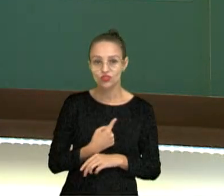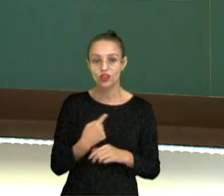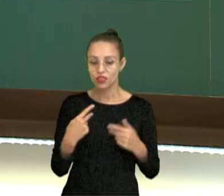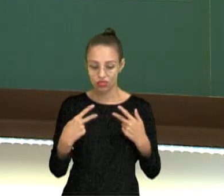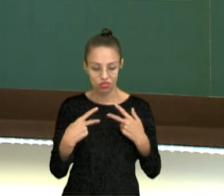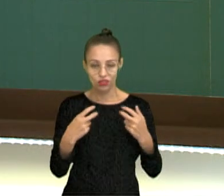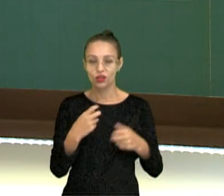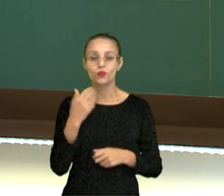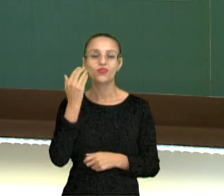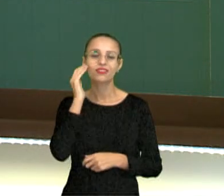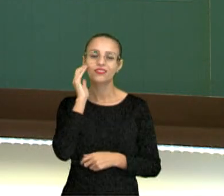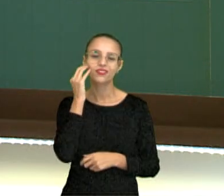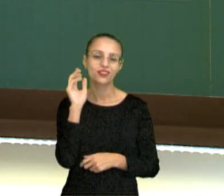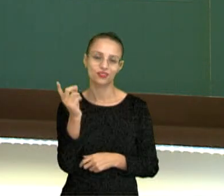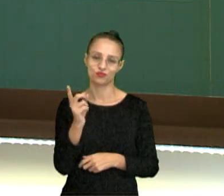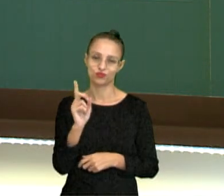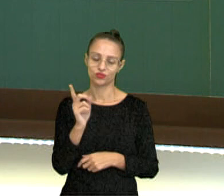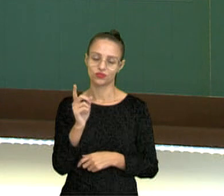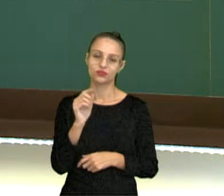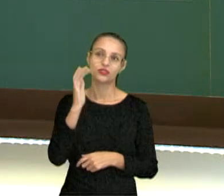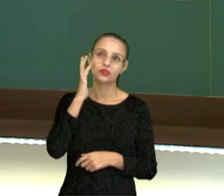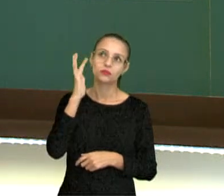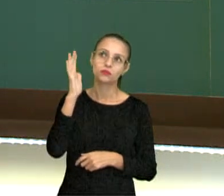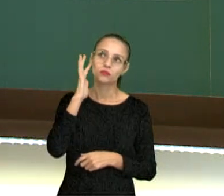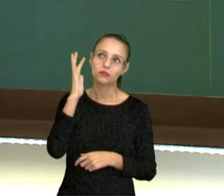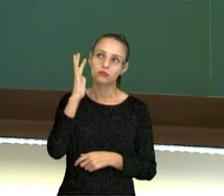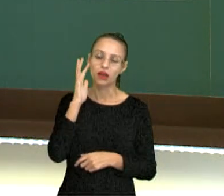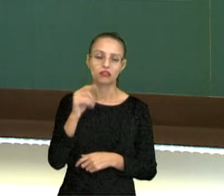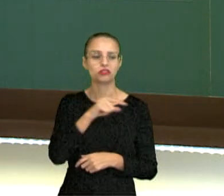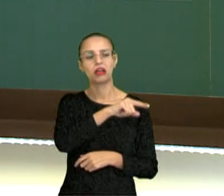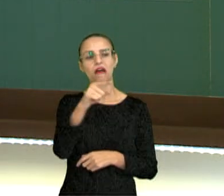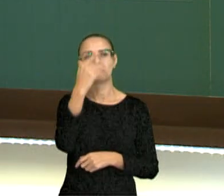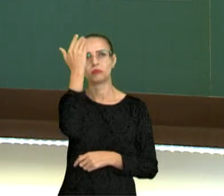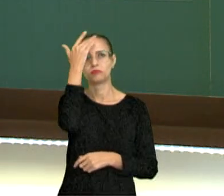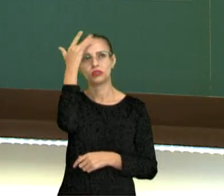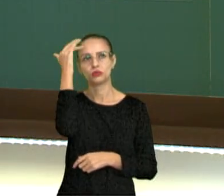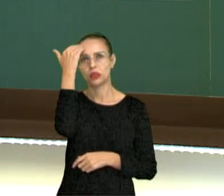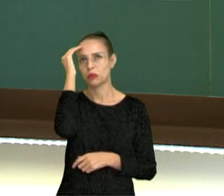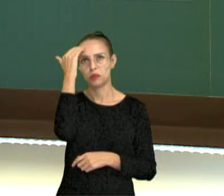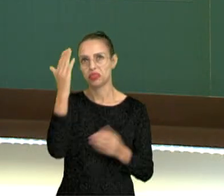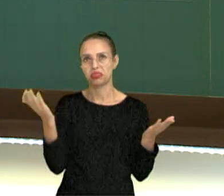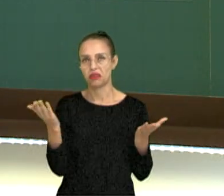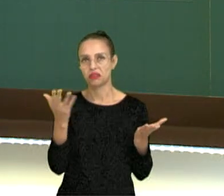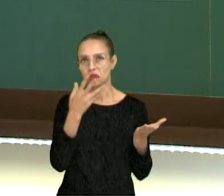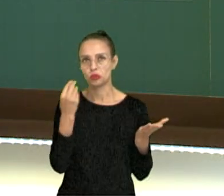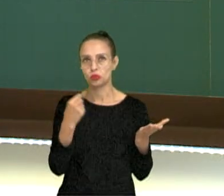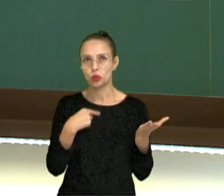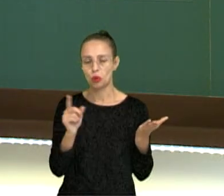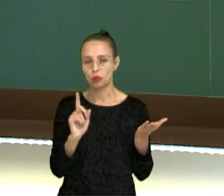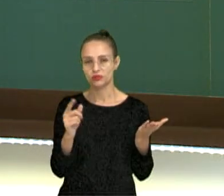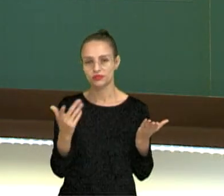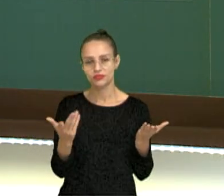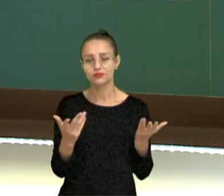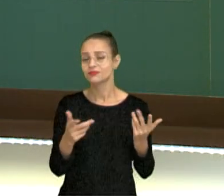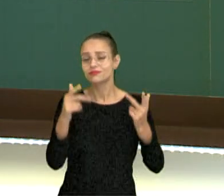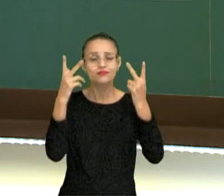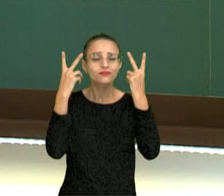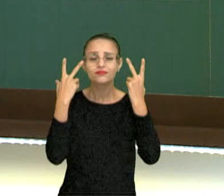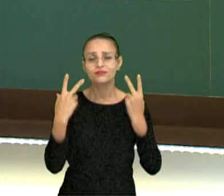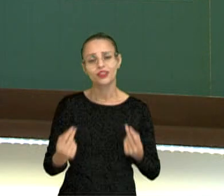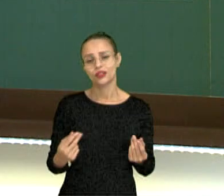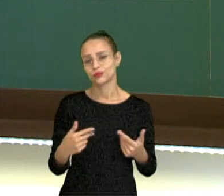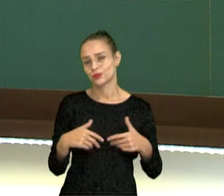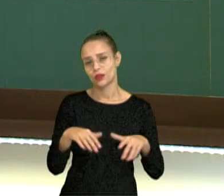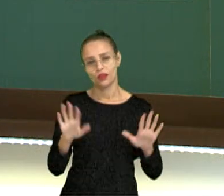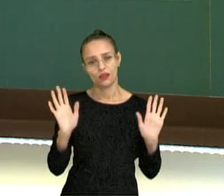não entende. A gente imagina que está sendo incompreendido, que as pessoas não gostam da gente. É natural nós